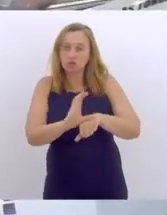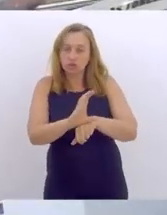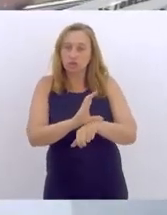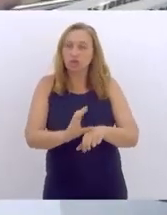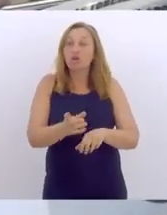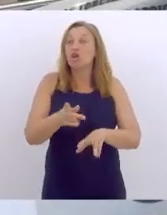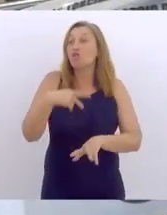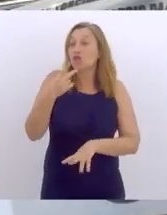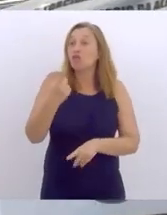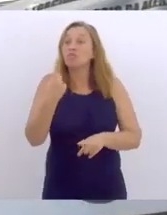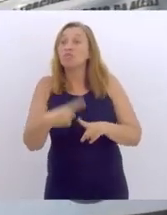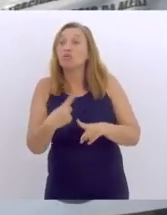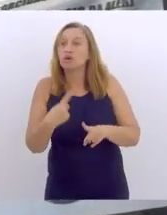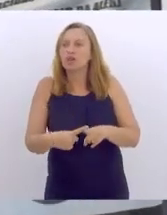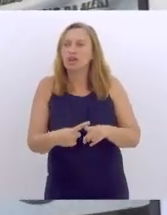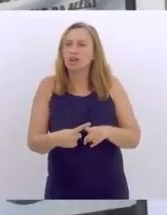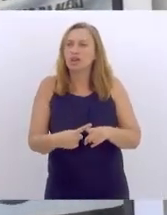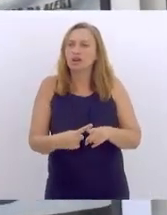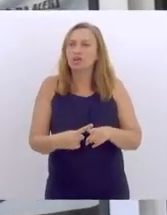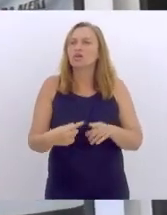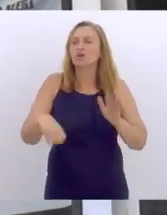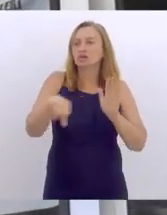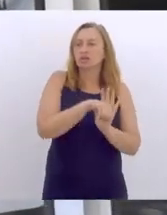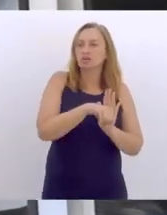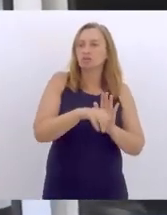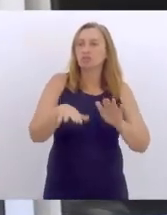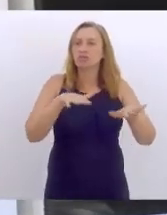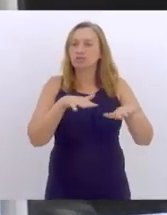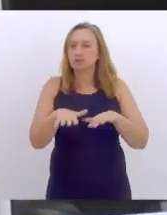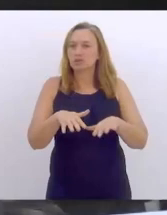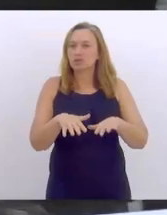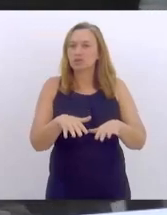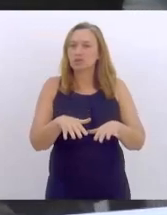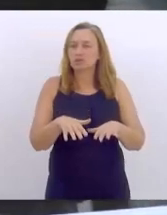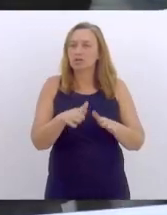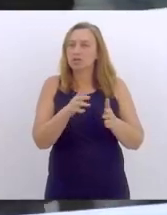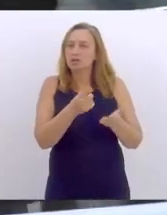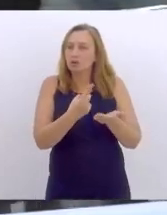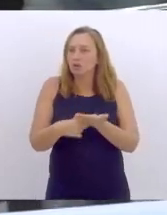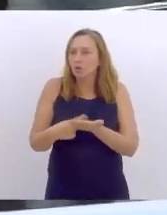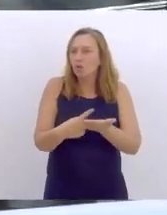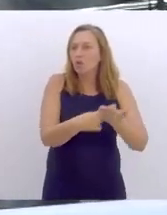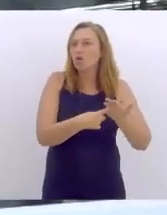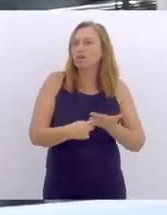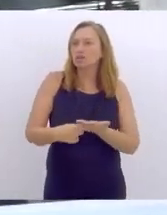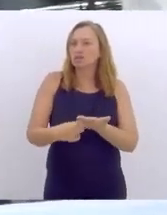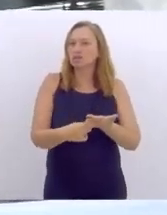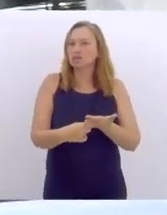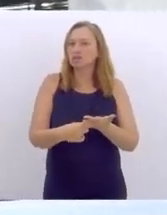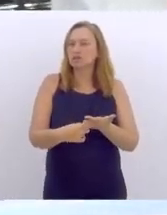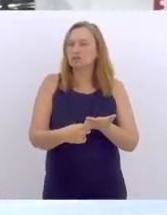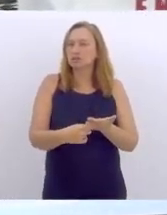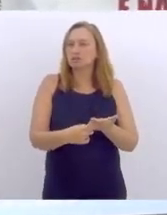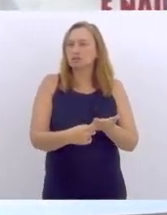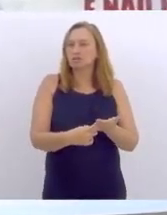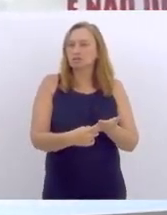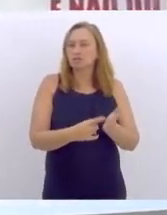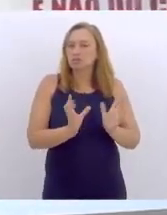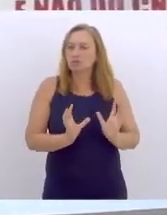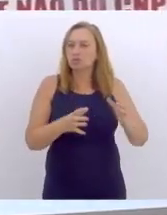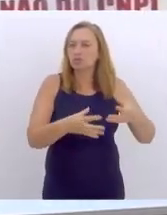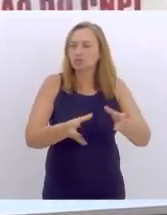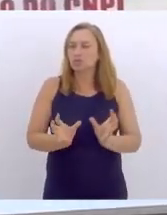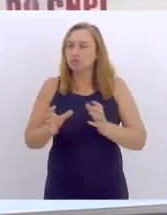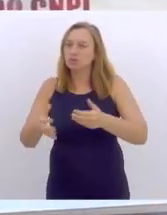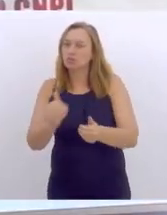Eu digo que a criminalização da manifestação organizada das torcidas de futebol